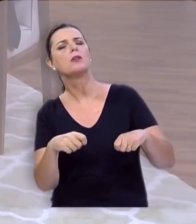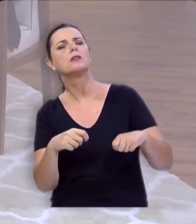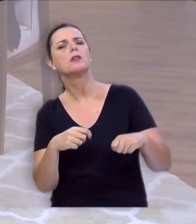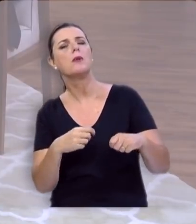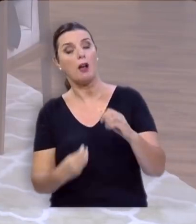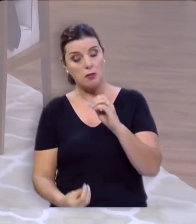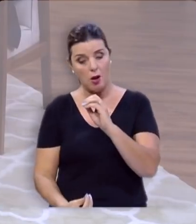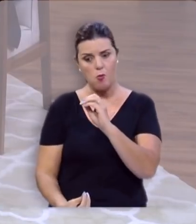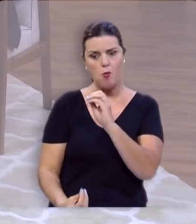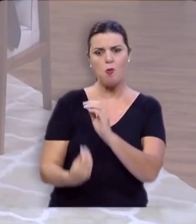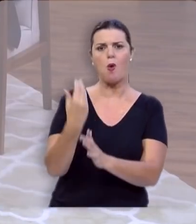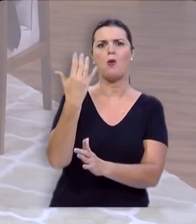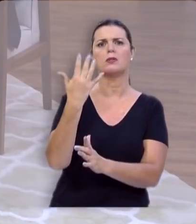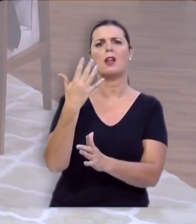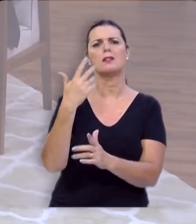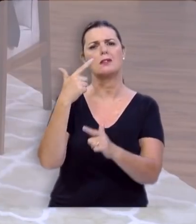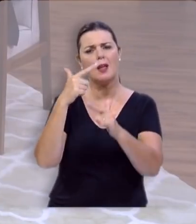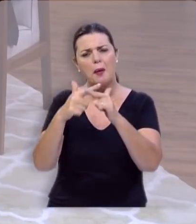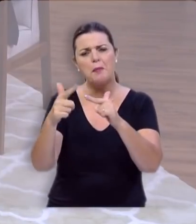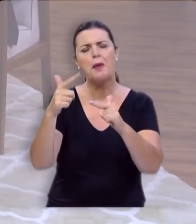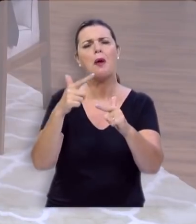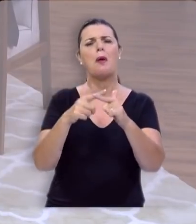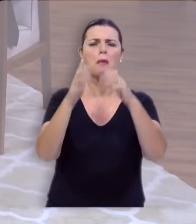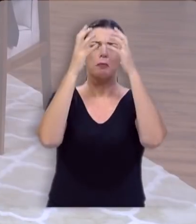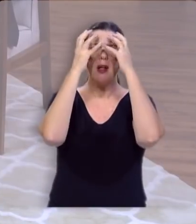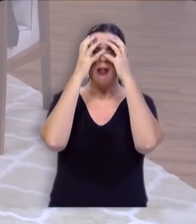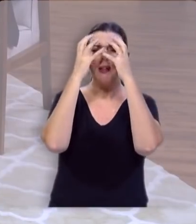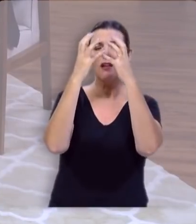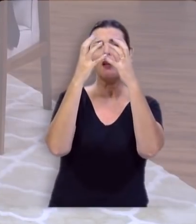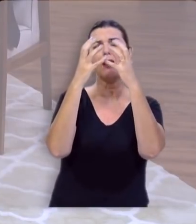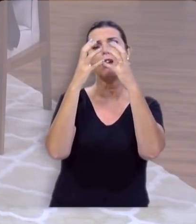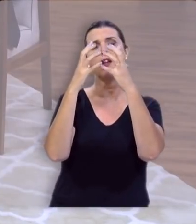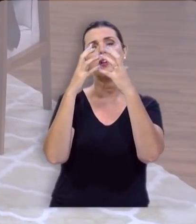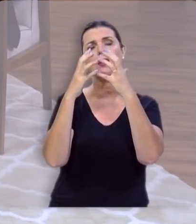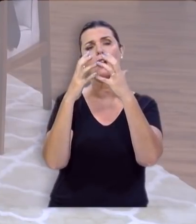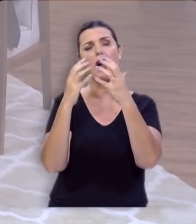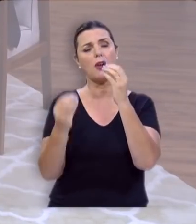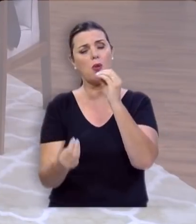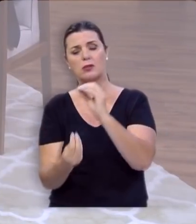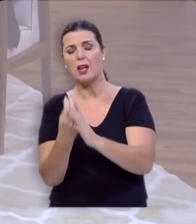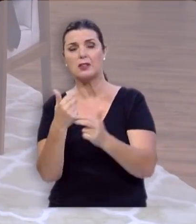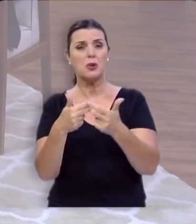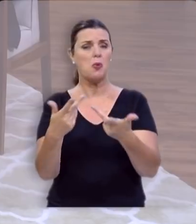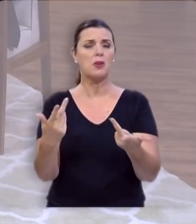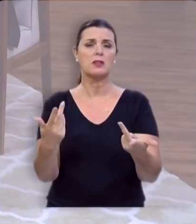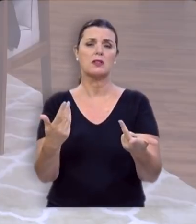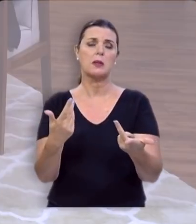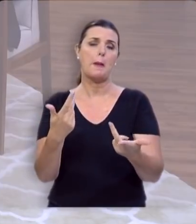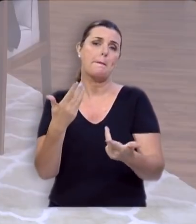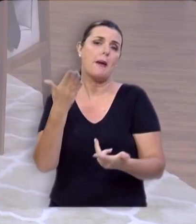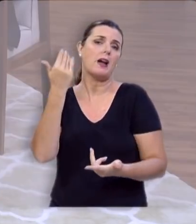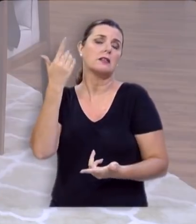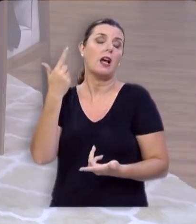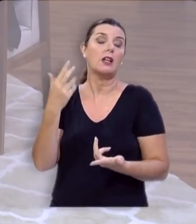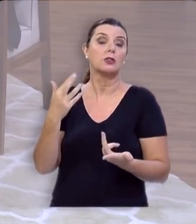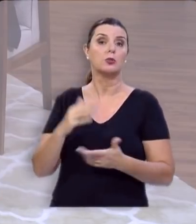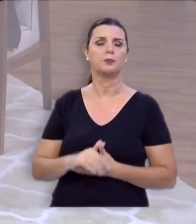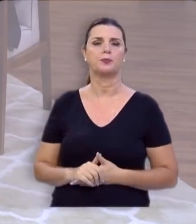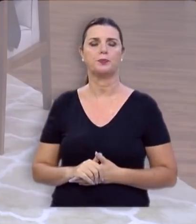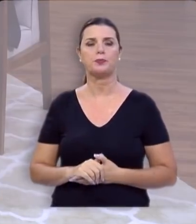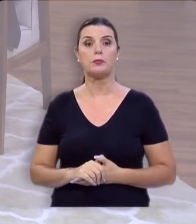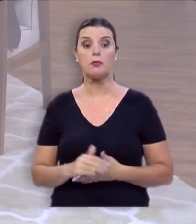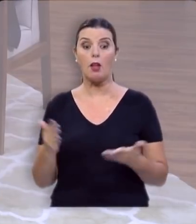possibilidade de lidar com esse mundo onde as coisas não estão funcionando da maneira como de fato elas deveriam funcionar.